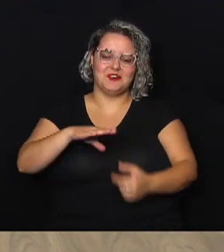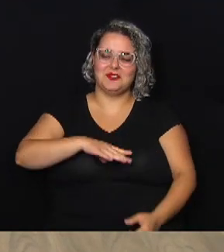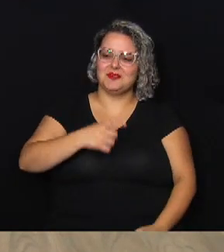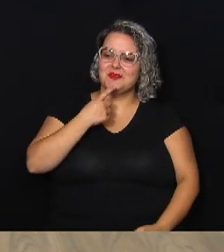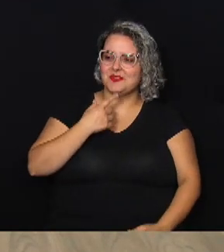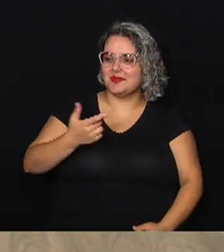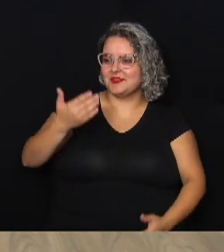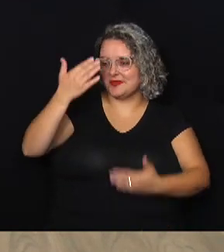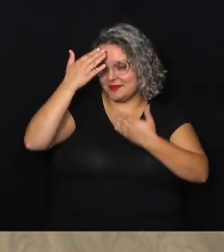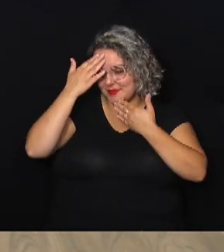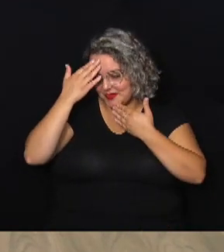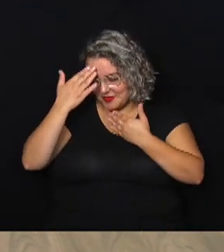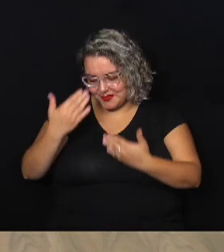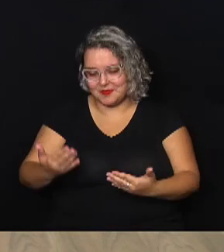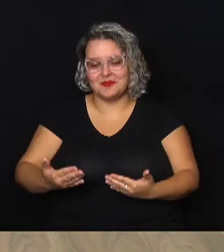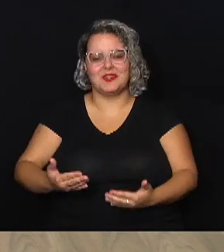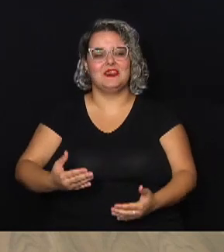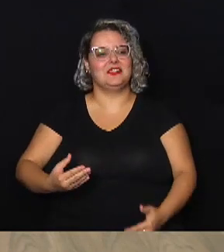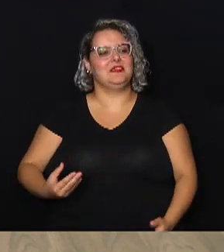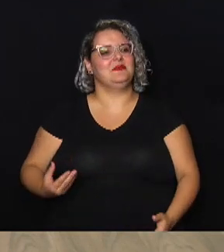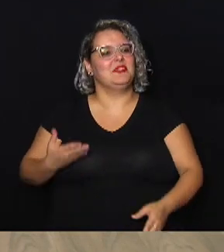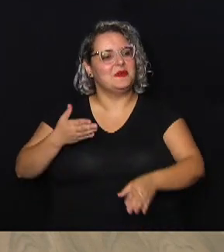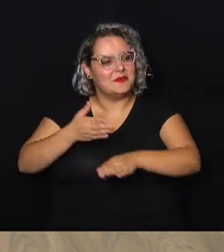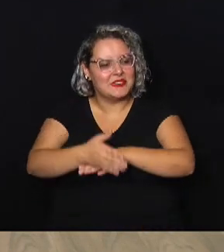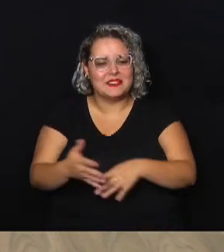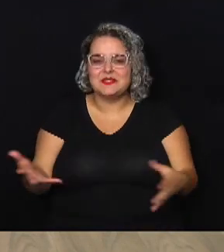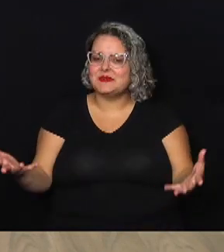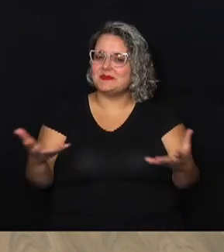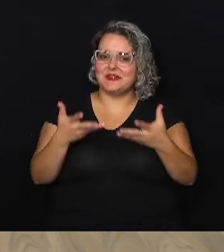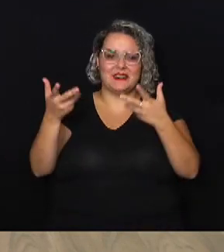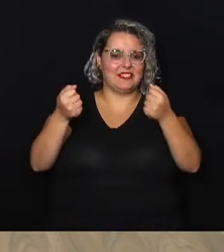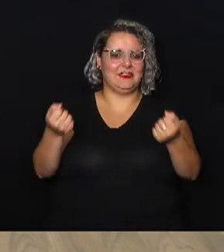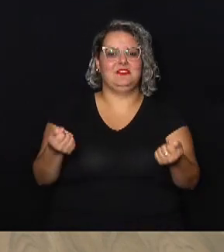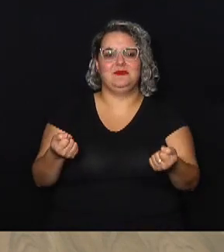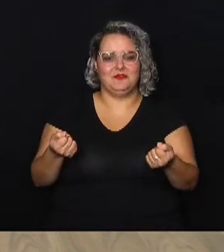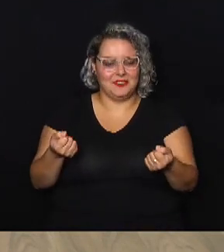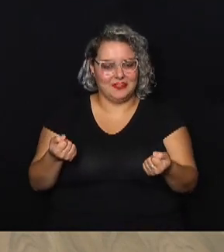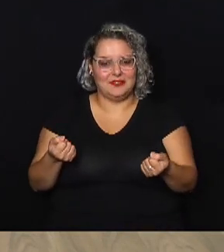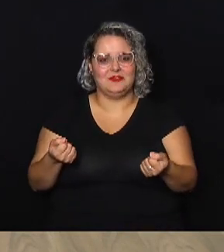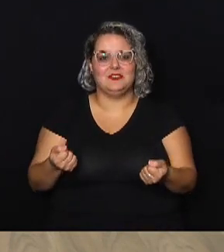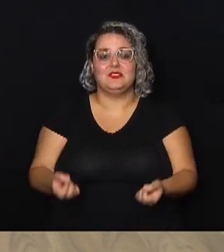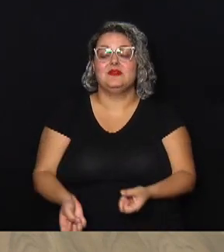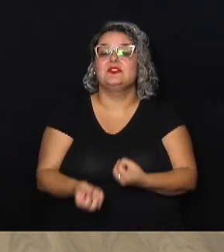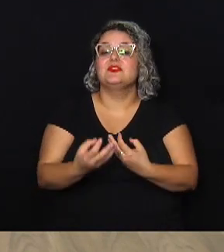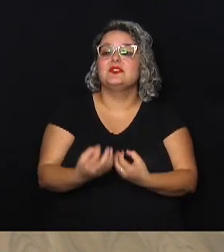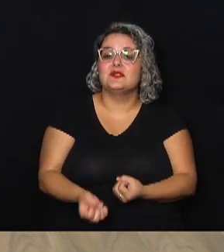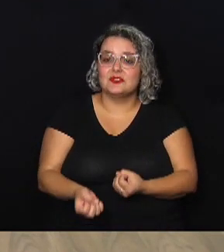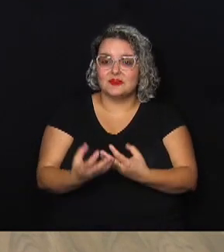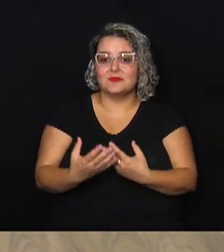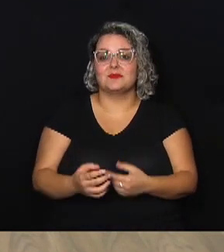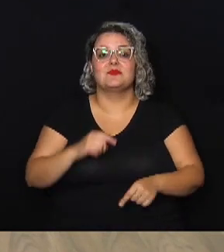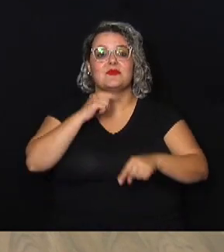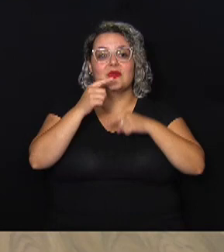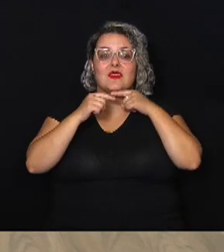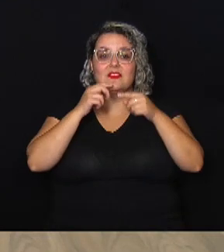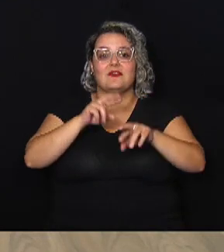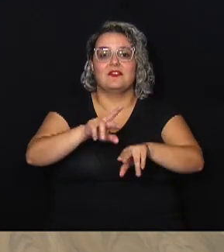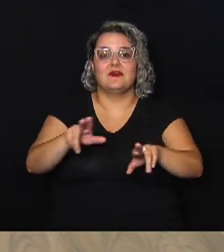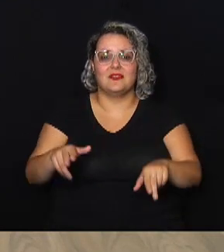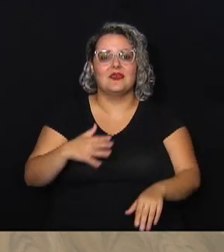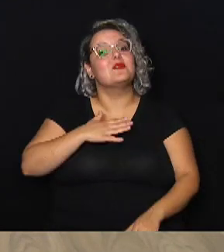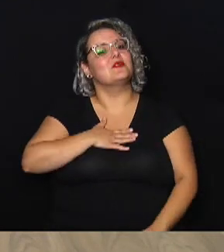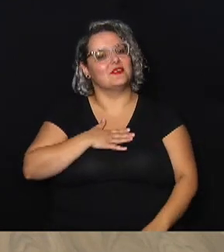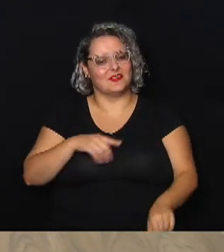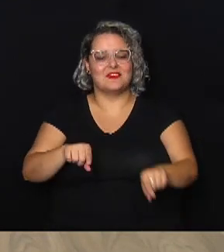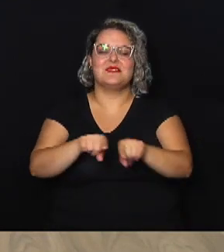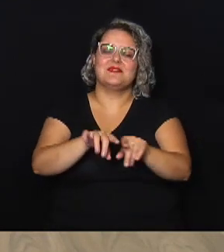muito obrigada pela sua participação. Foi uma participação muito rica de informação, tirou muitas dúvidas minha